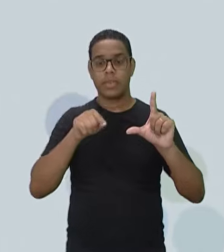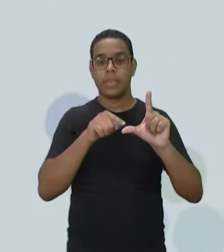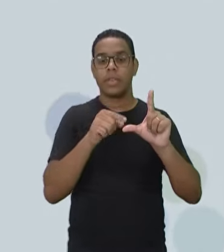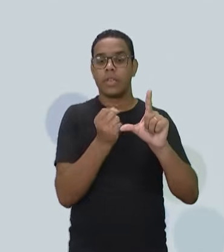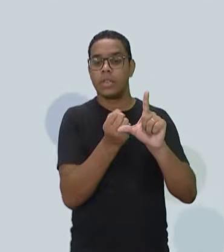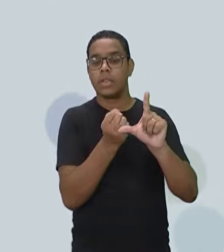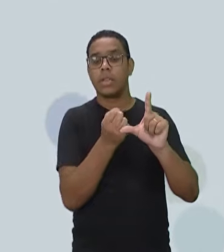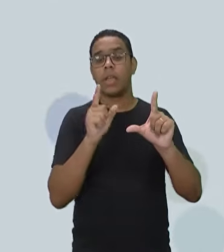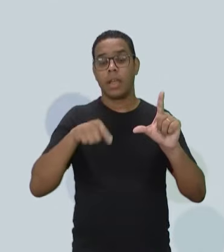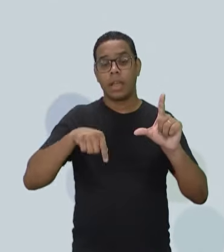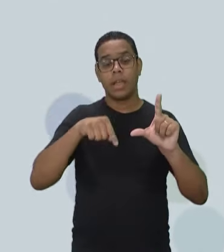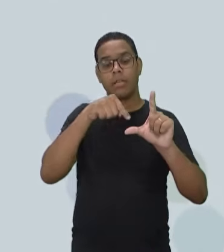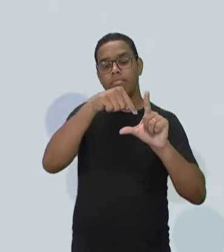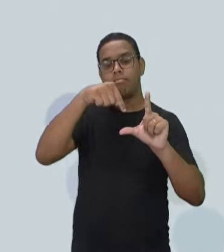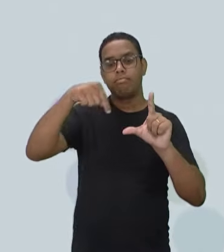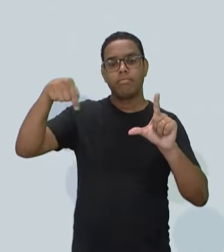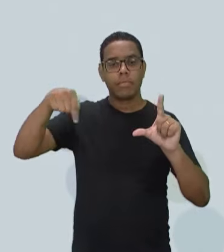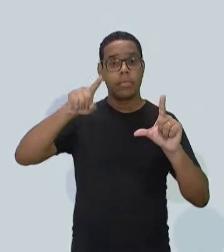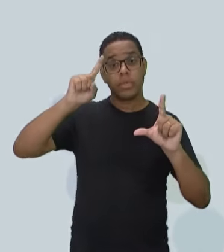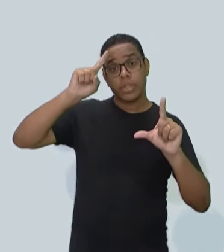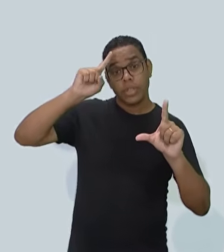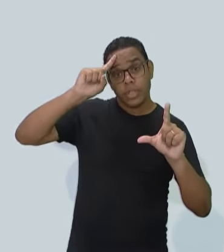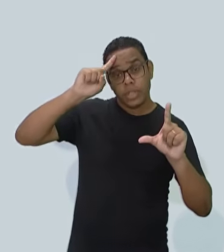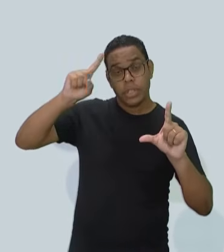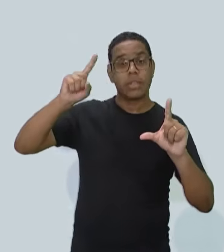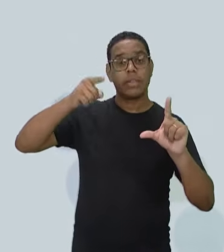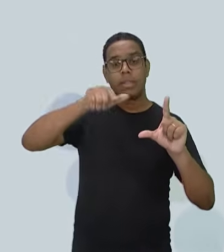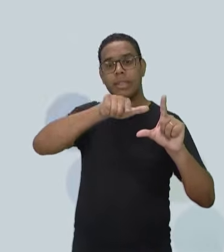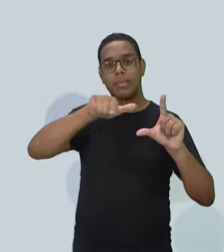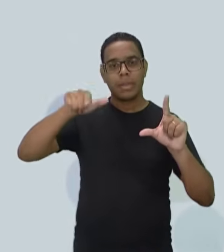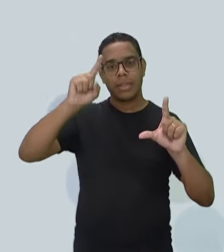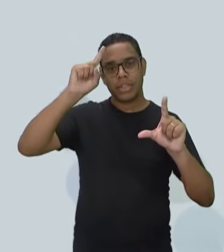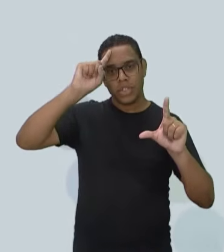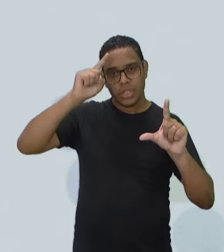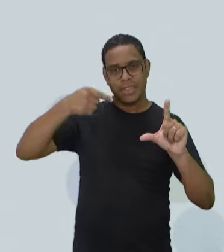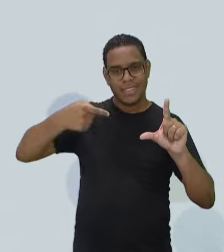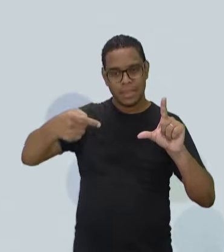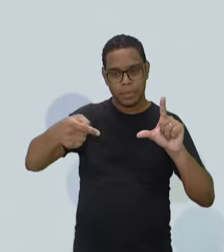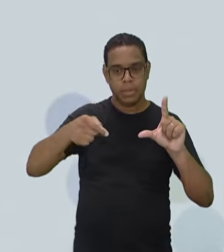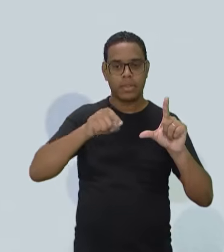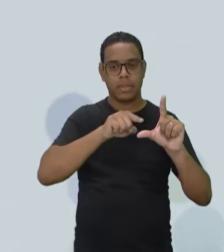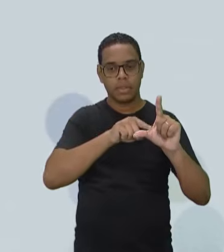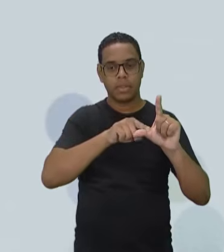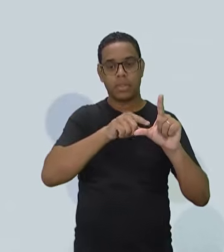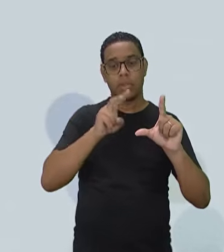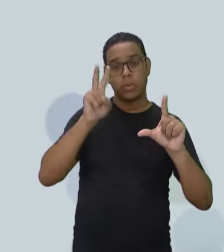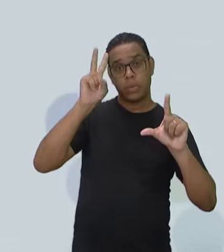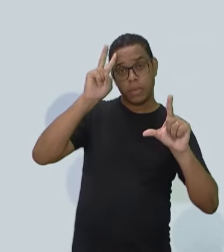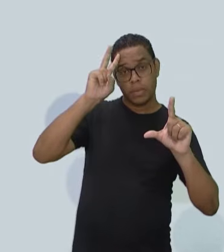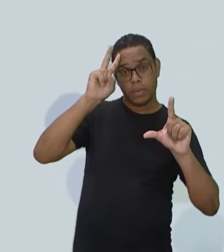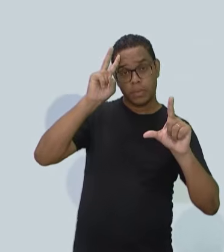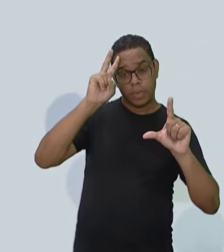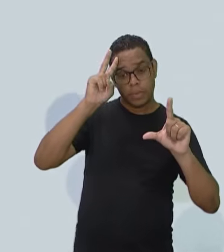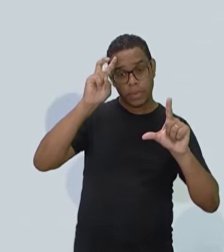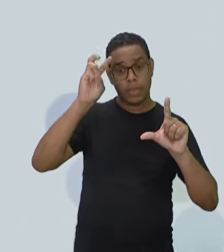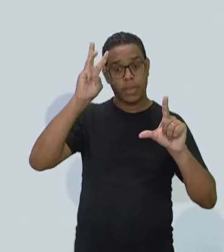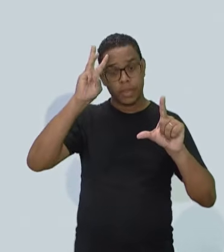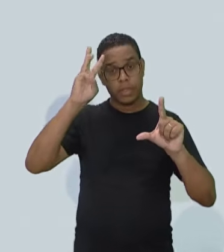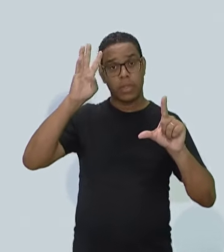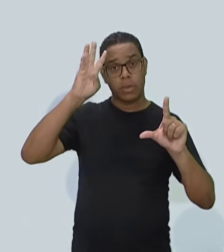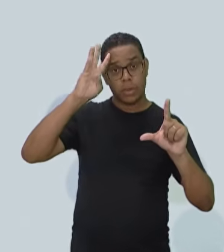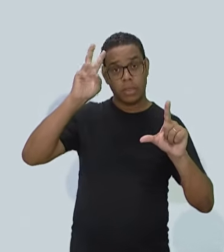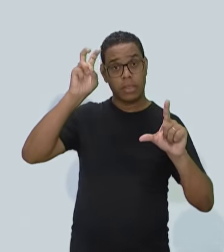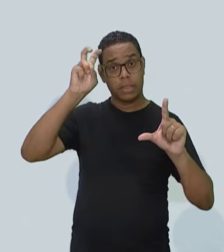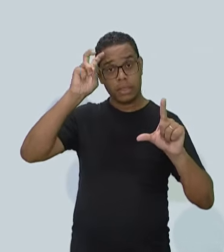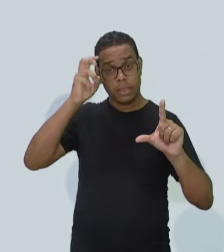horizontal, a gente tem os dias da semana. E os dias da semana são segunda, terça,